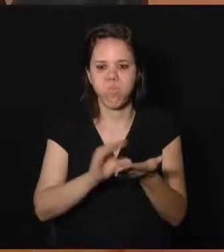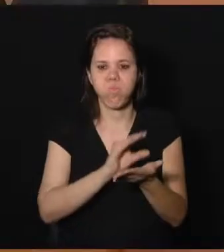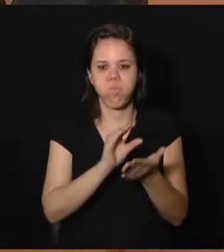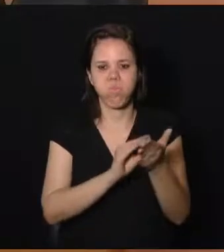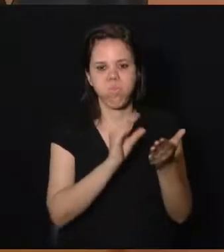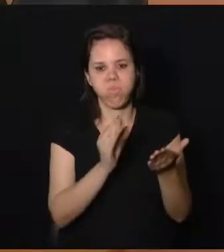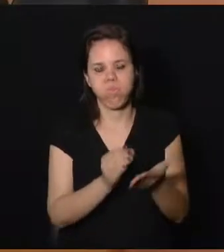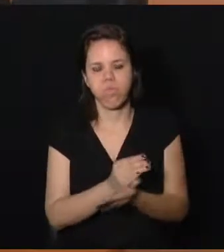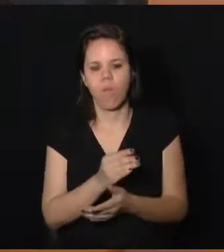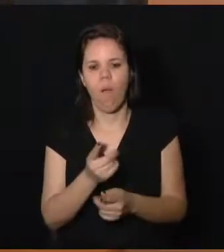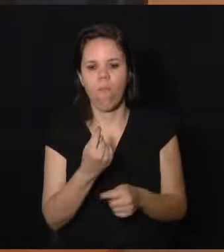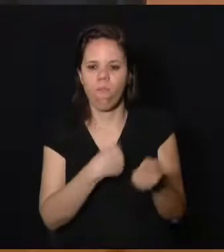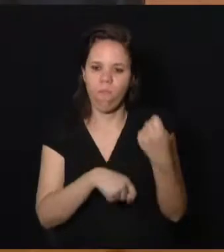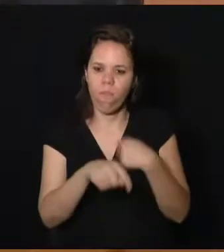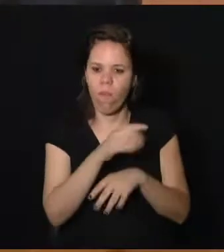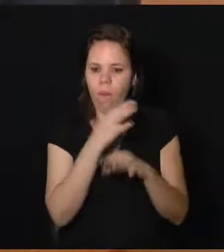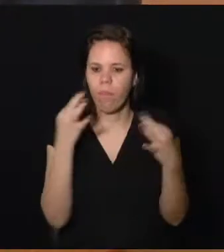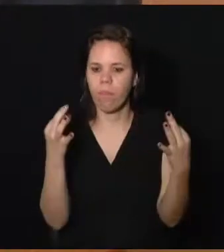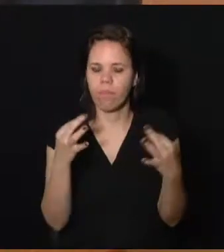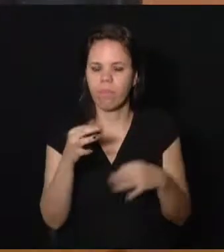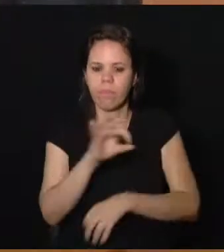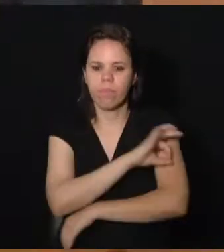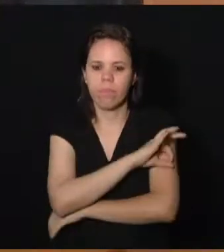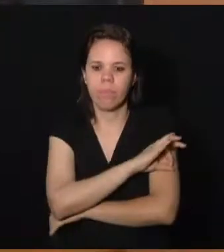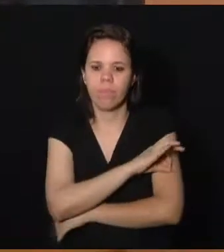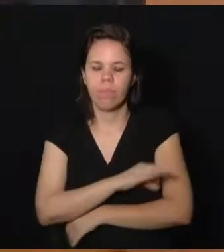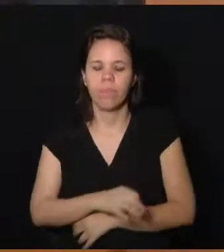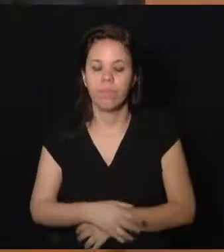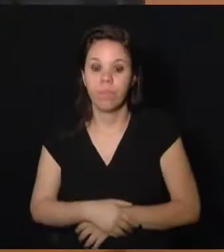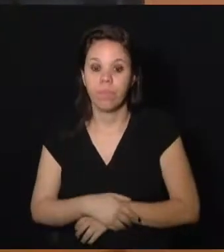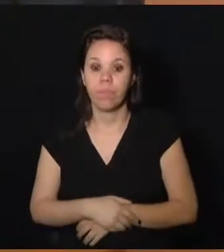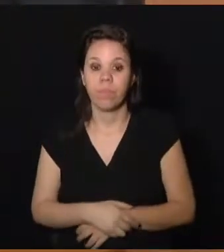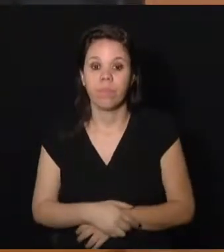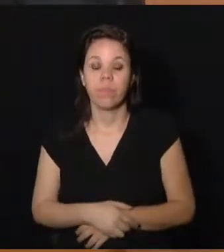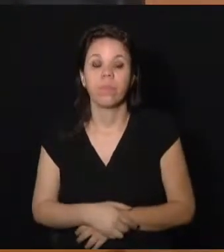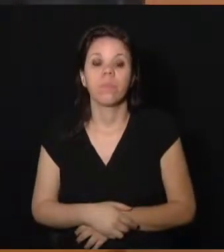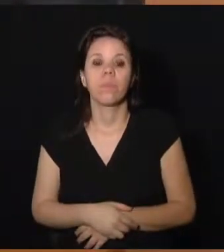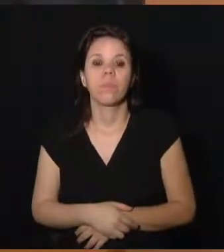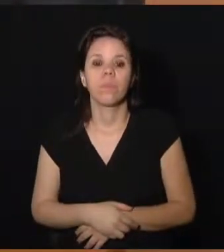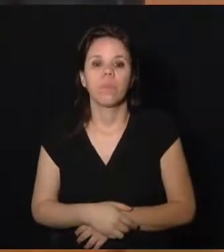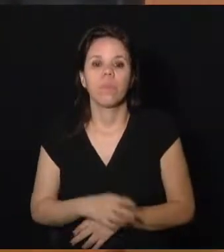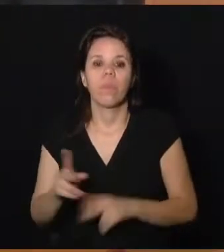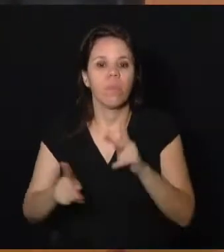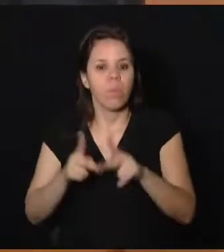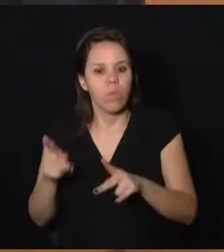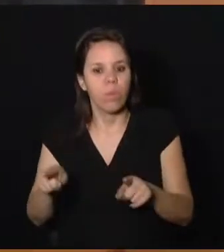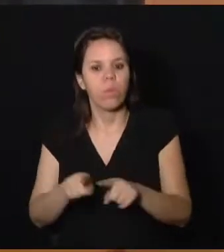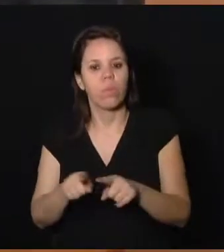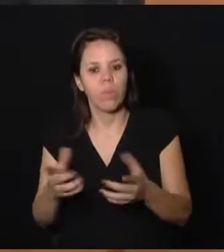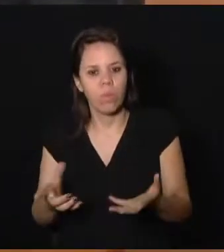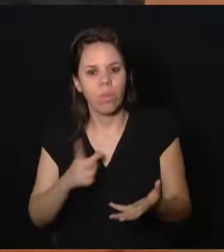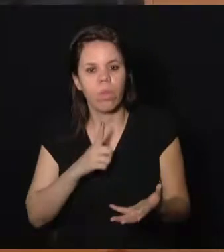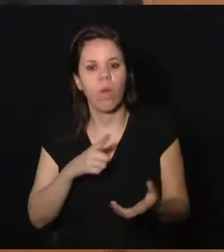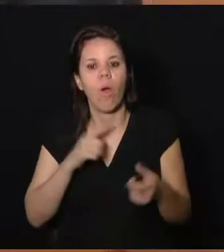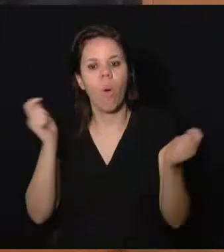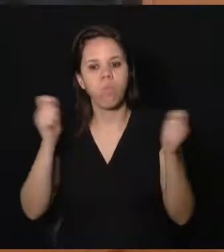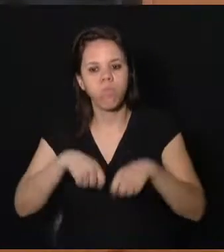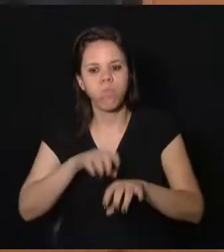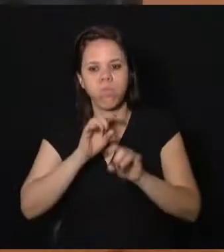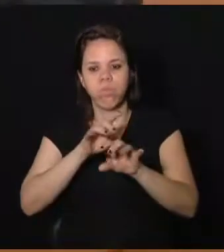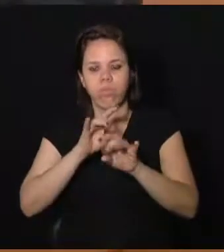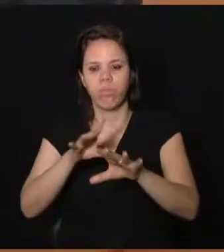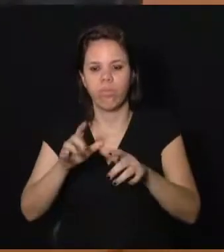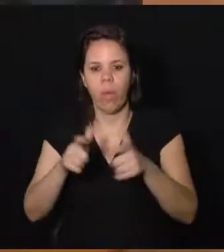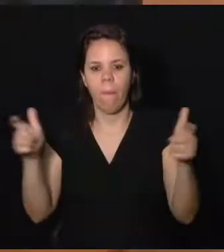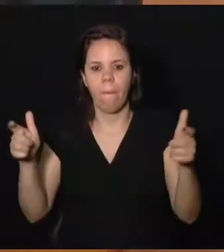do ISS municipal, né? Então a gente traz aí pessoas com a competência técnica